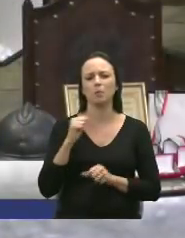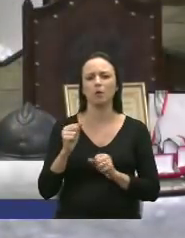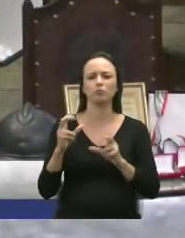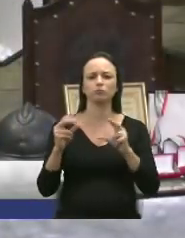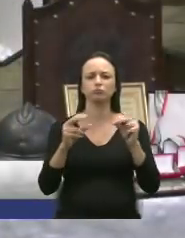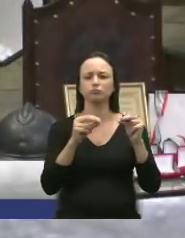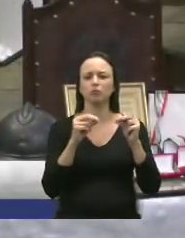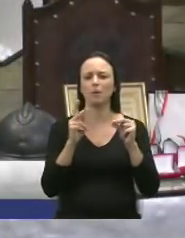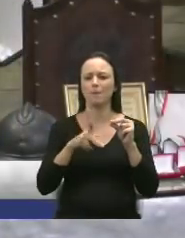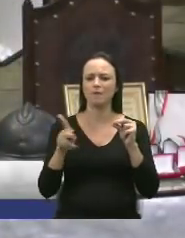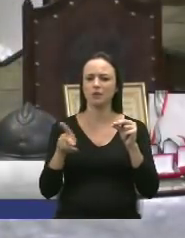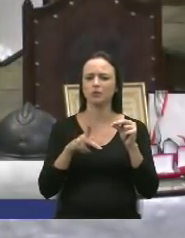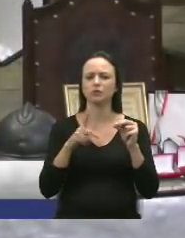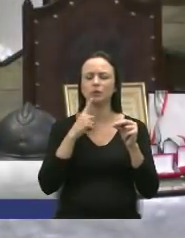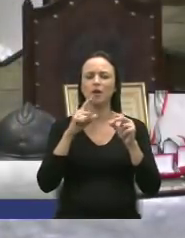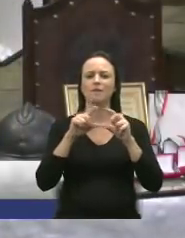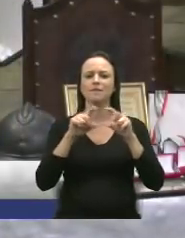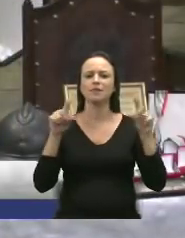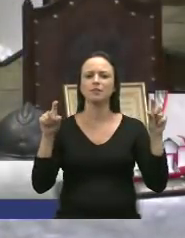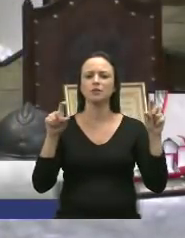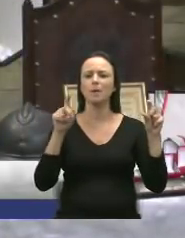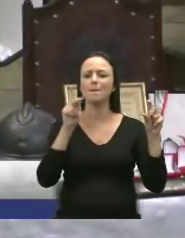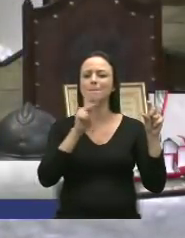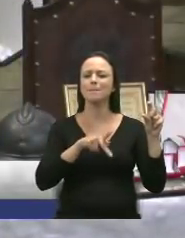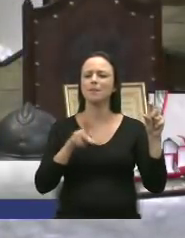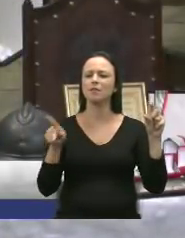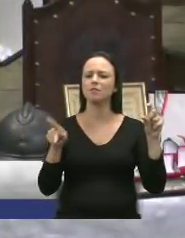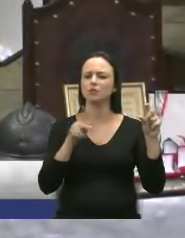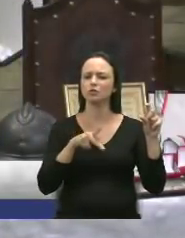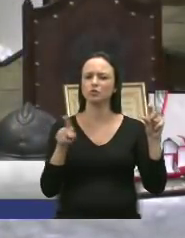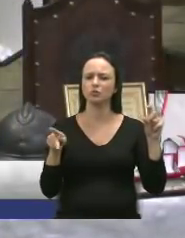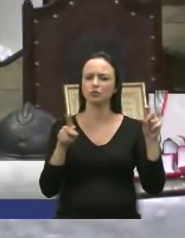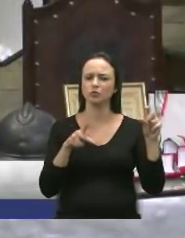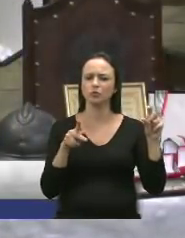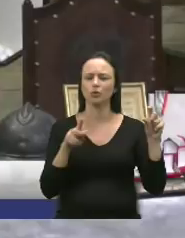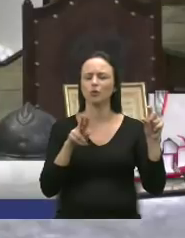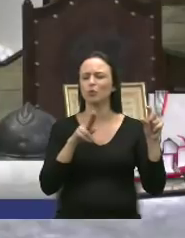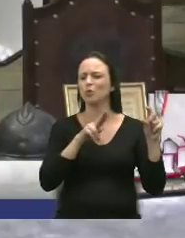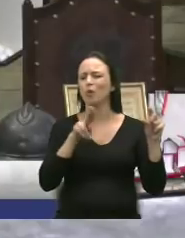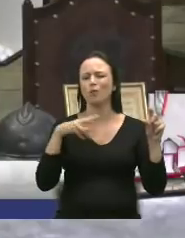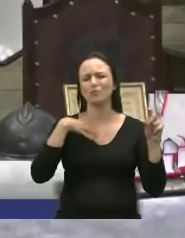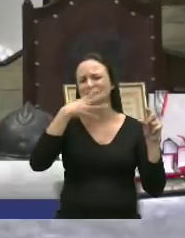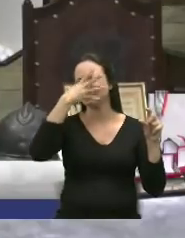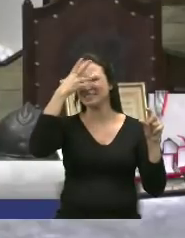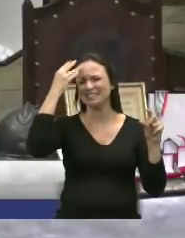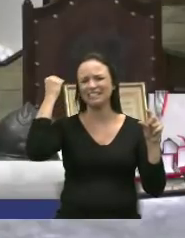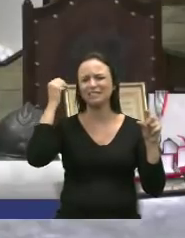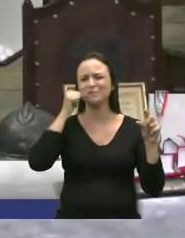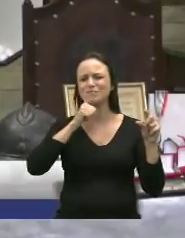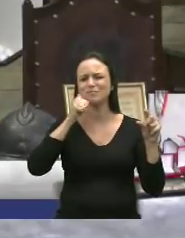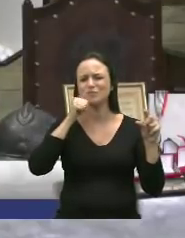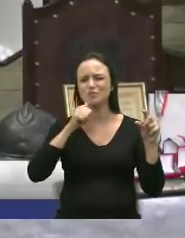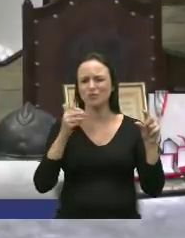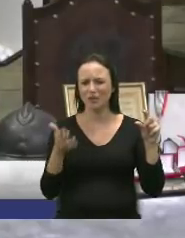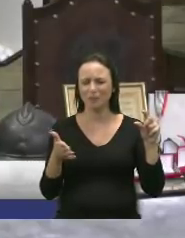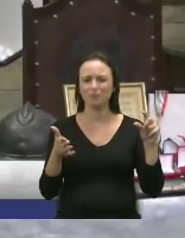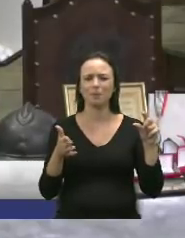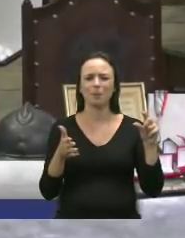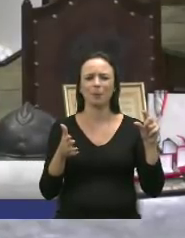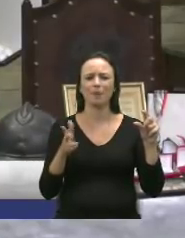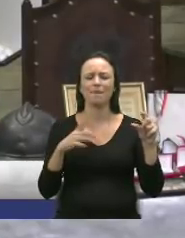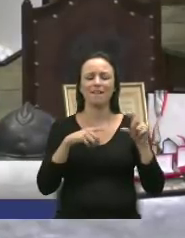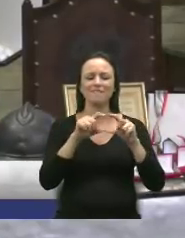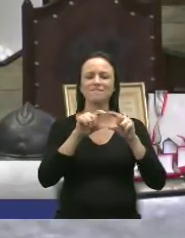com professores, a frase de uma pedagoga, e me perdoem, eu esqueci o nome dela, mas eu não me esqueço